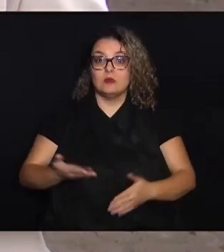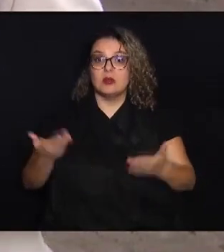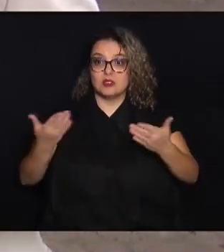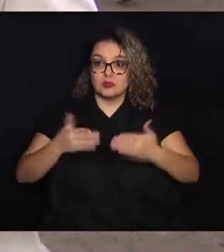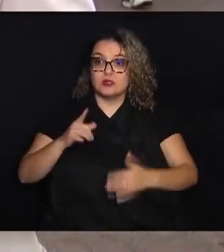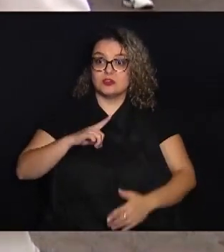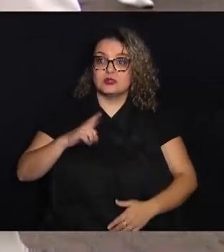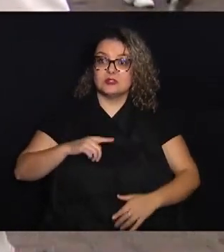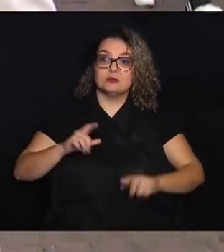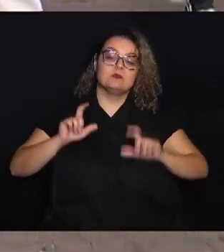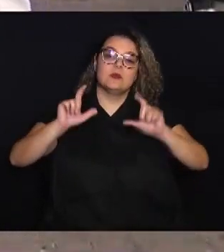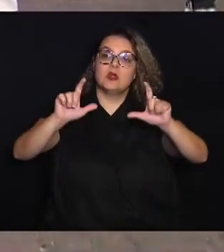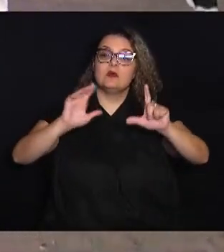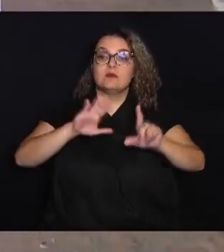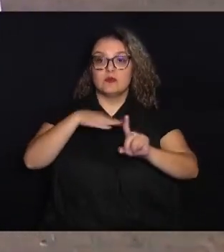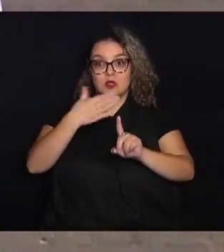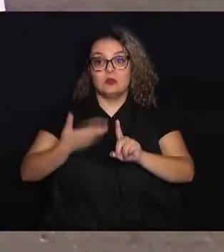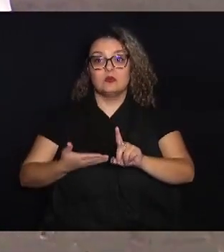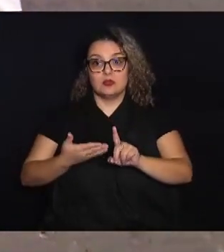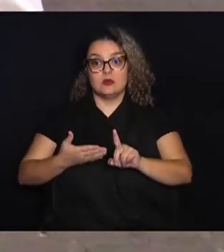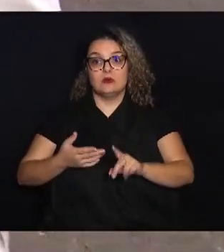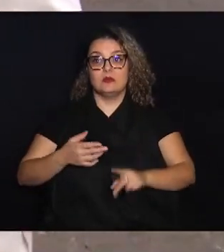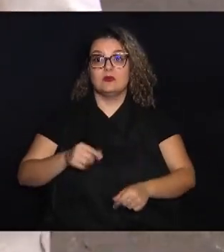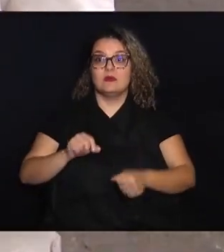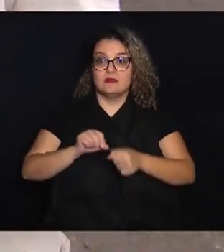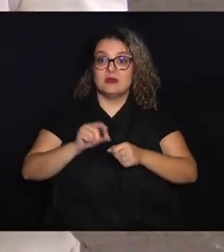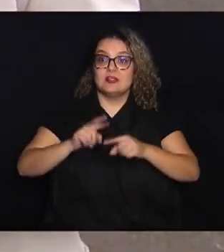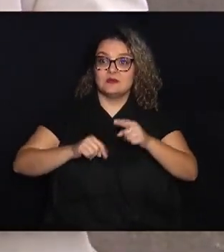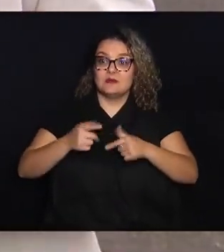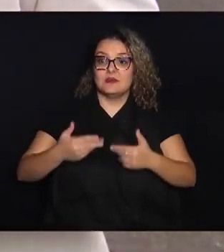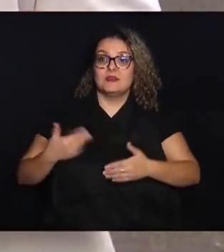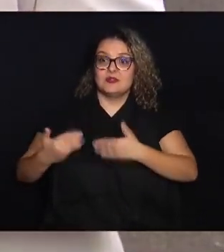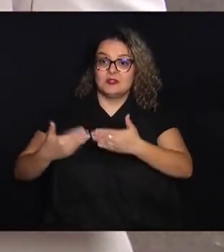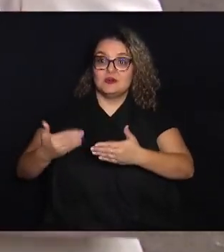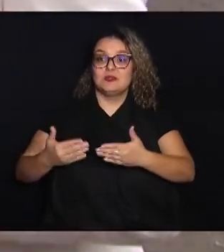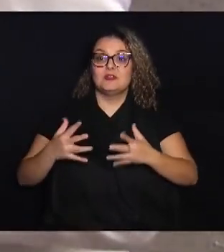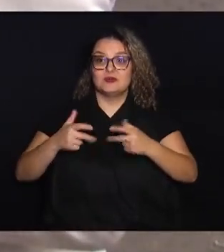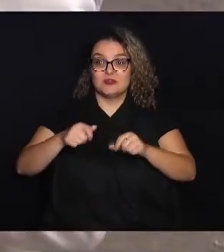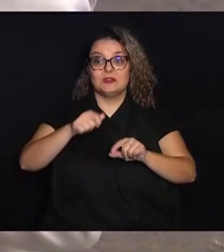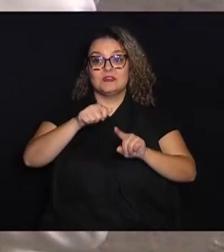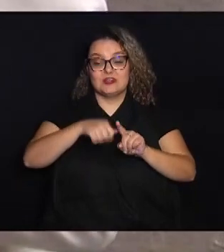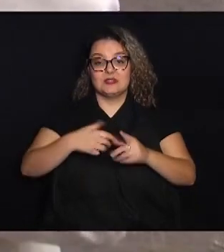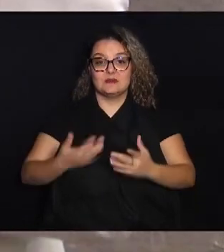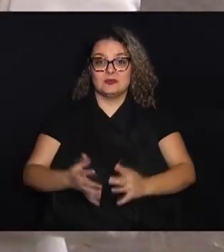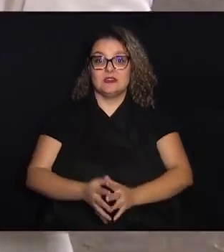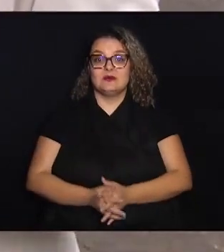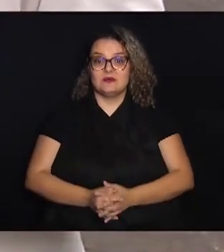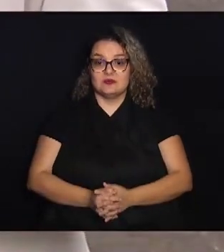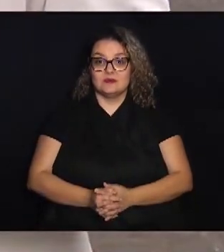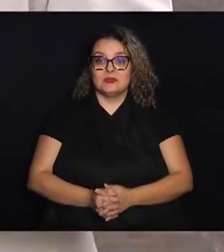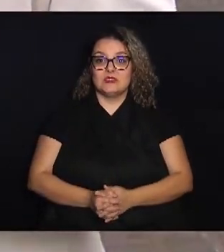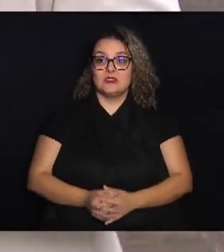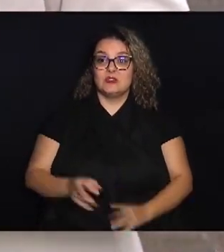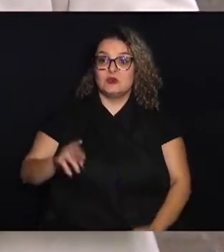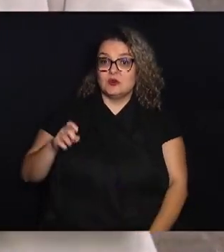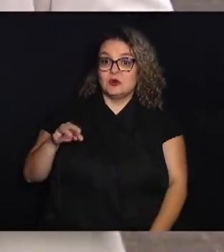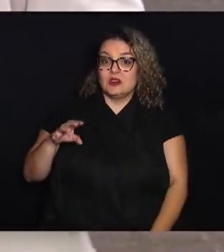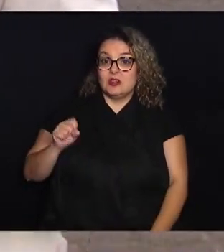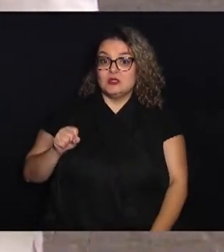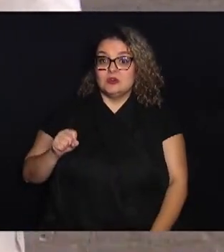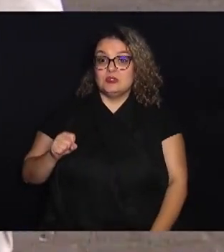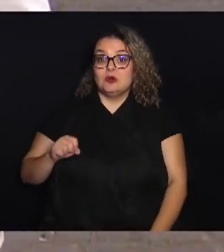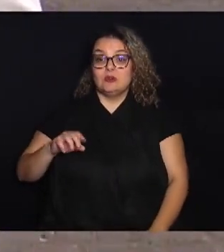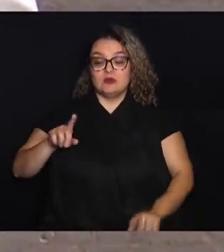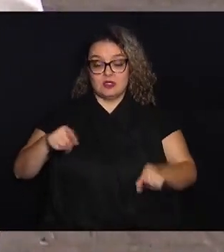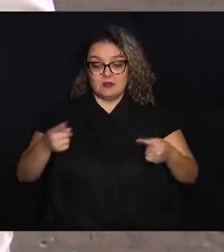existe uma placa em sua homenagem. A gente vai fazer matéria sobre isso ao longo de todo esse mês. E aqui estão os restos do maestro, mas nem